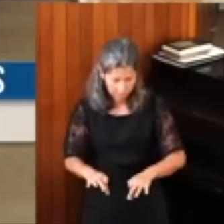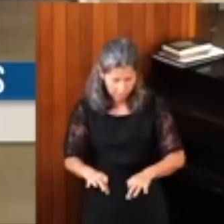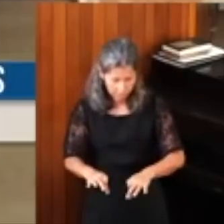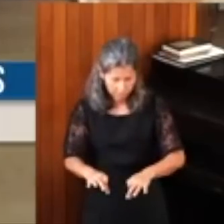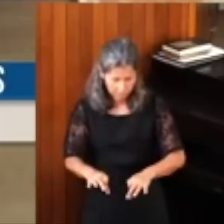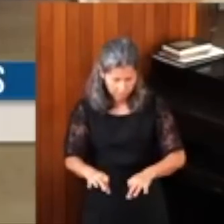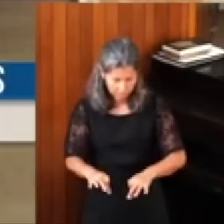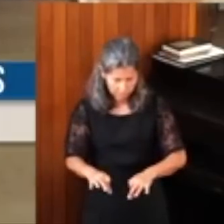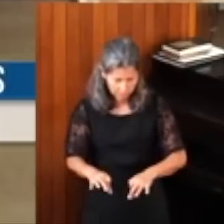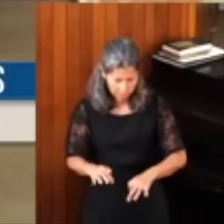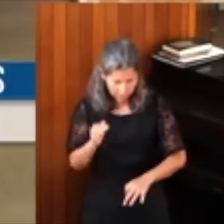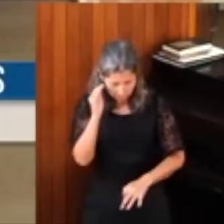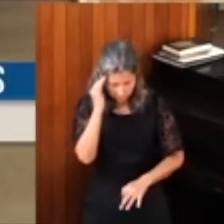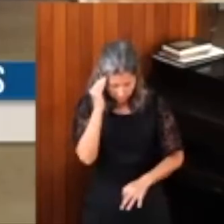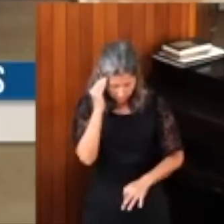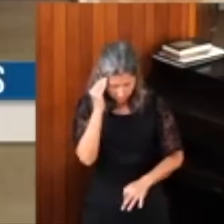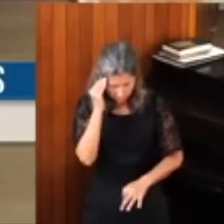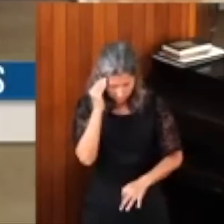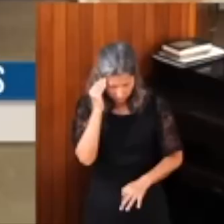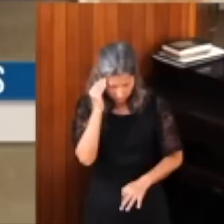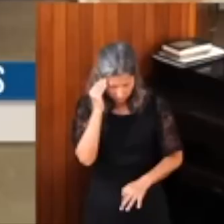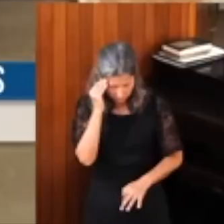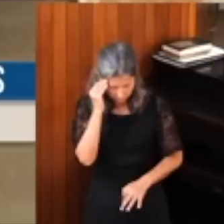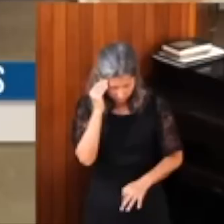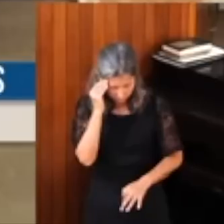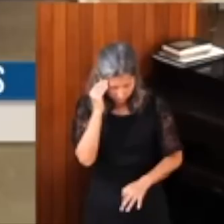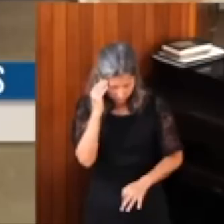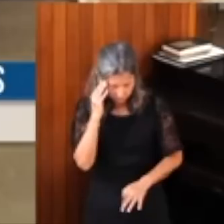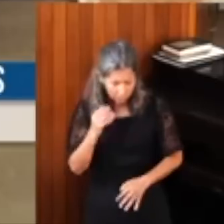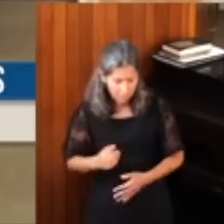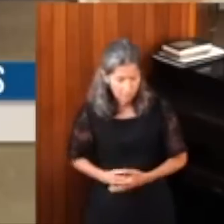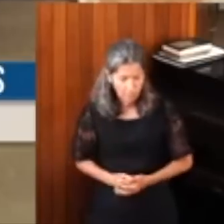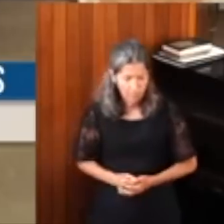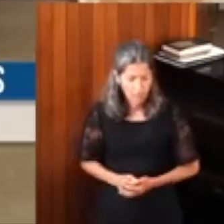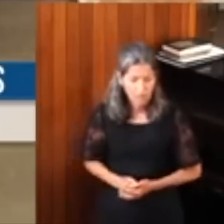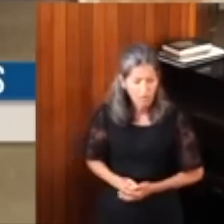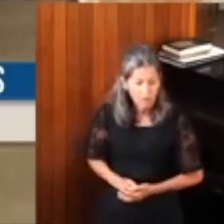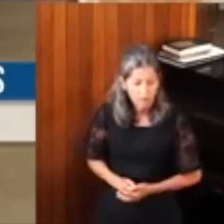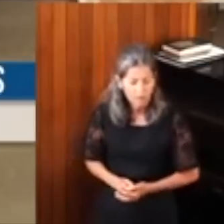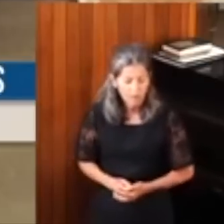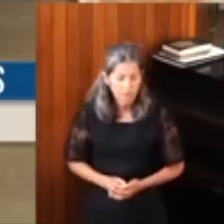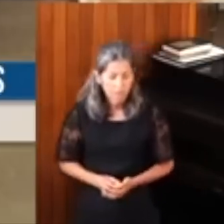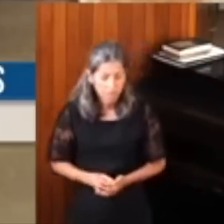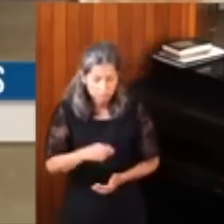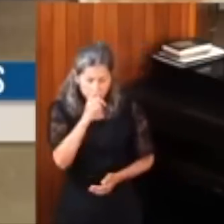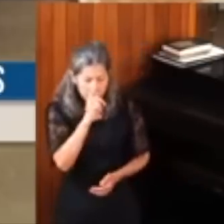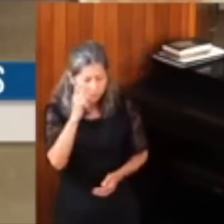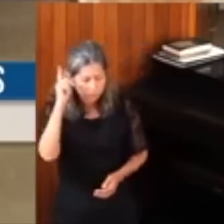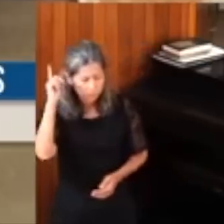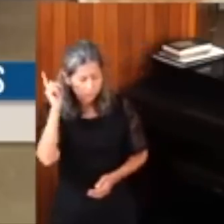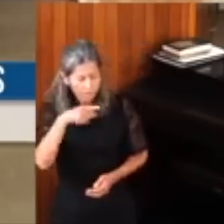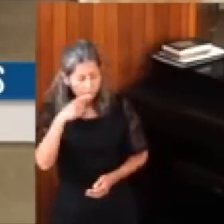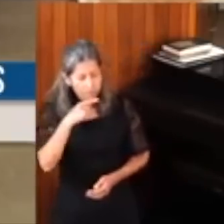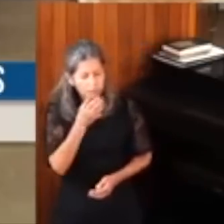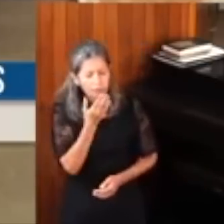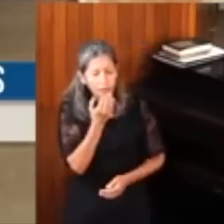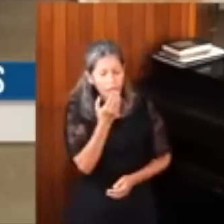come. Ele assimila a mensagem, se torna doce na boca, mas quando ela é